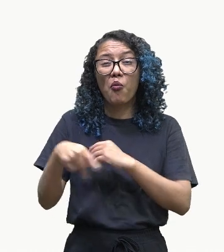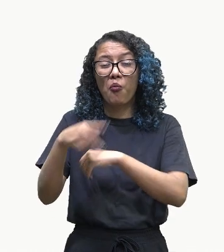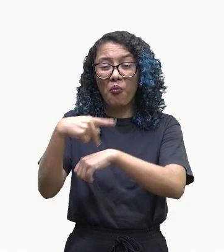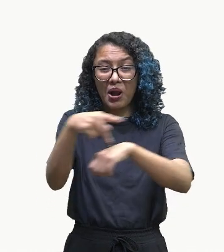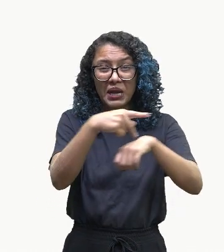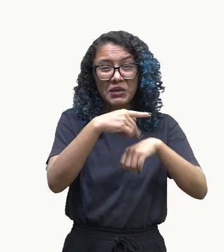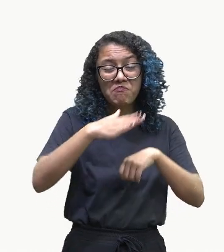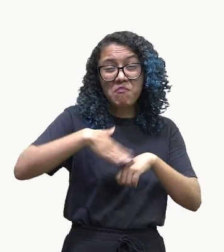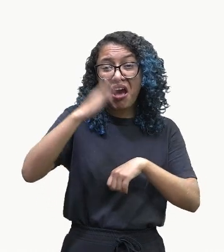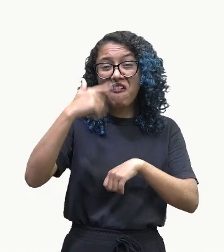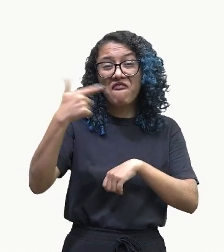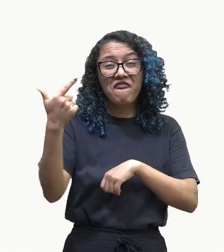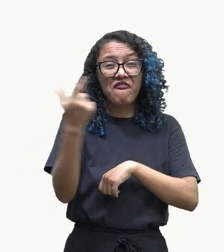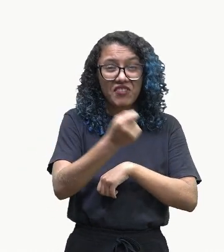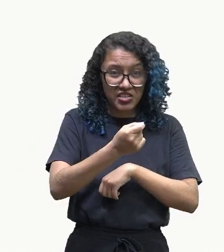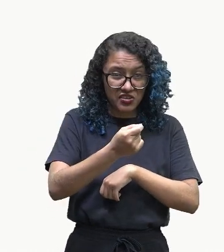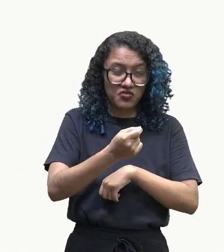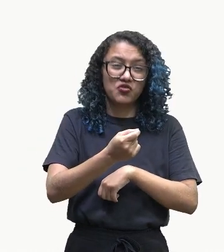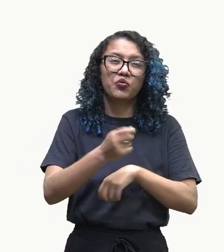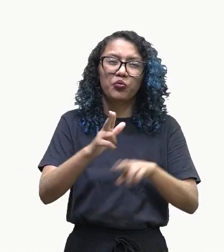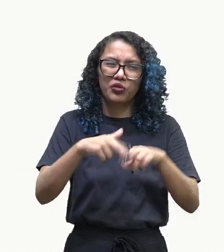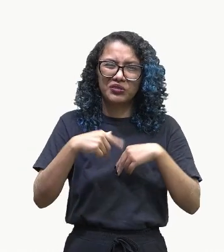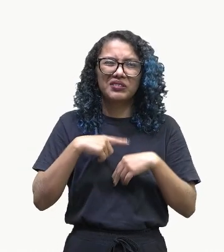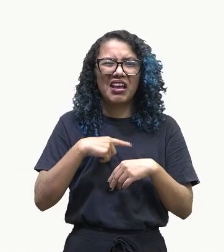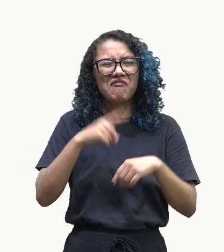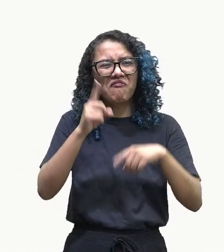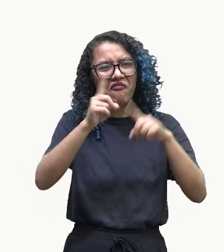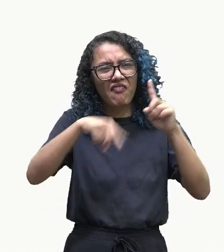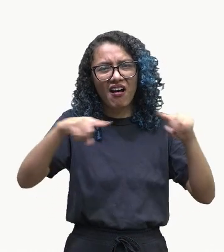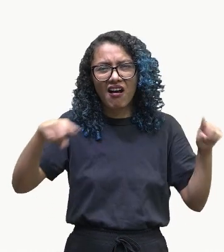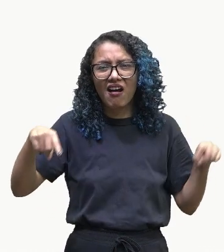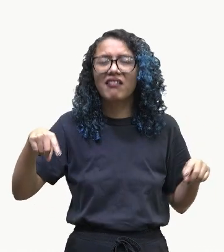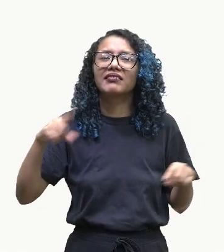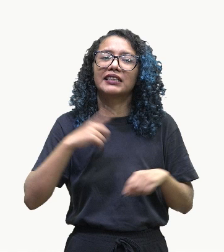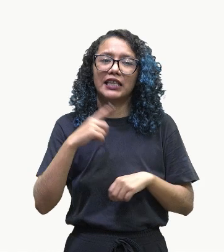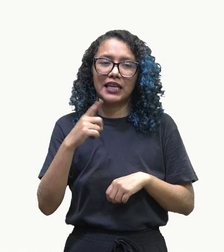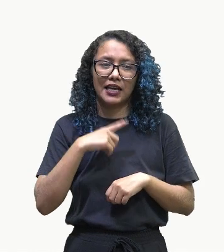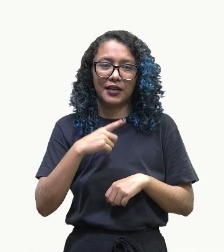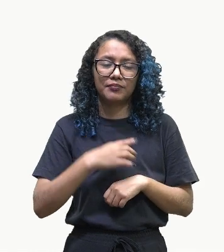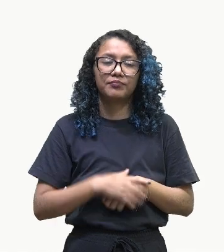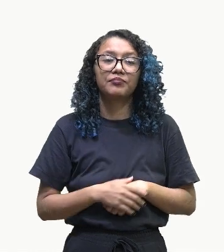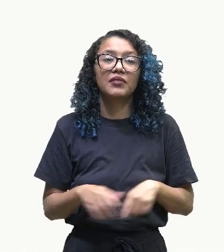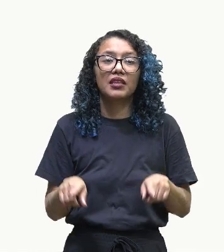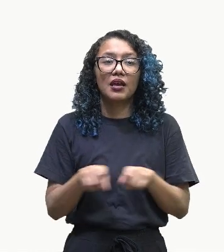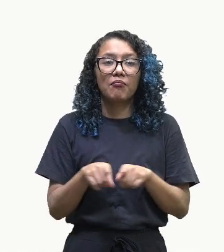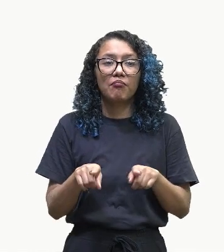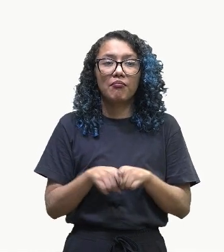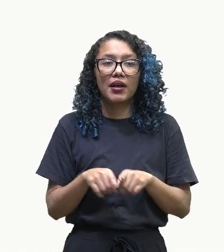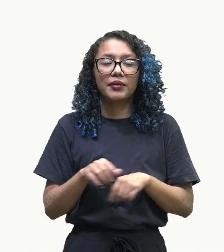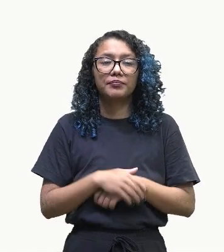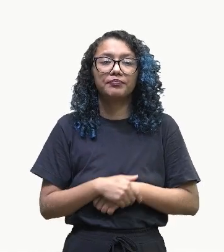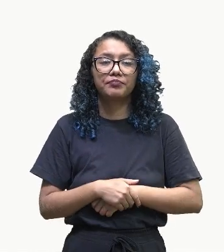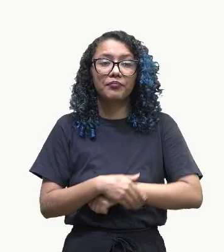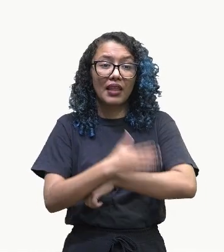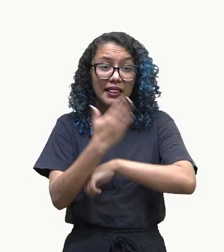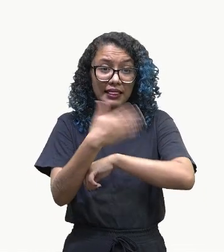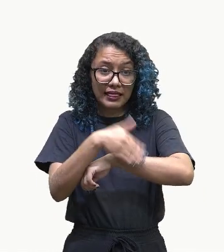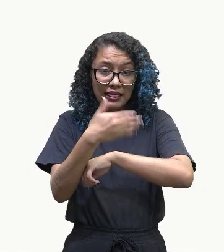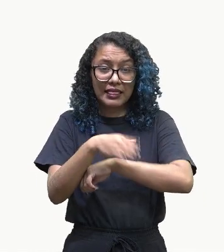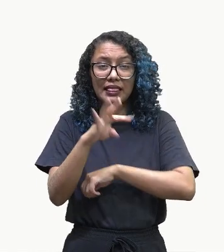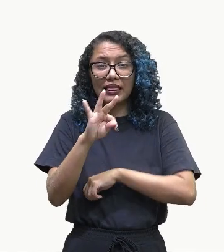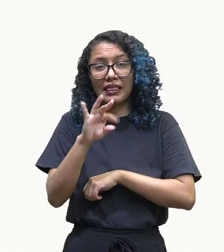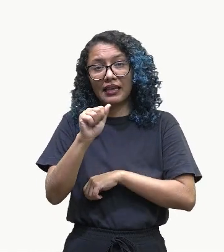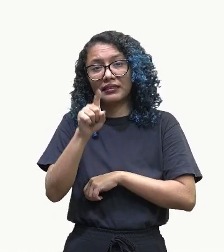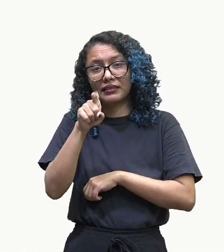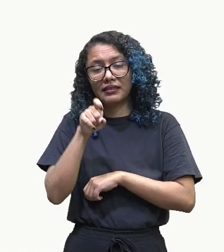temos muitos nomes por aí. Temos o táxi, que é um coche que usamos para mover-nos de